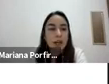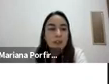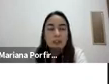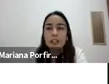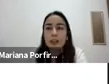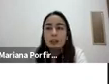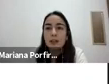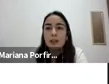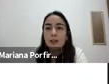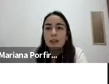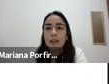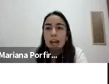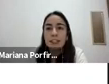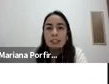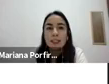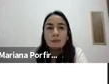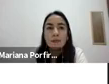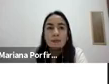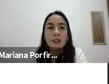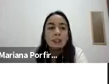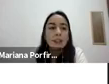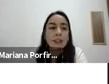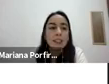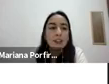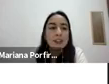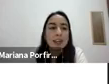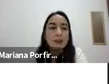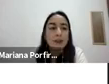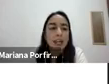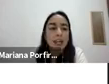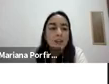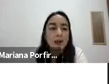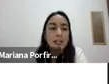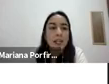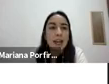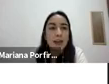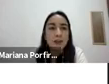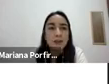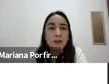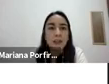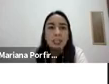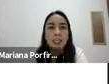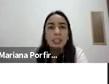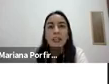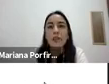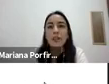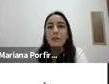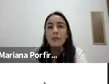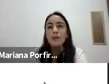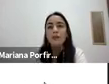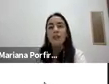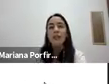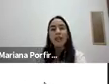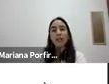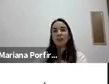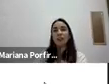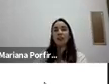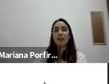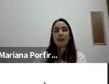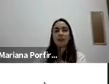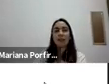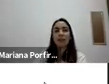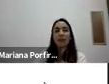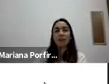Então, a gente termina com uma frase que diz que é no leite materno que encontramos os